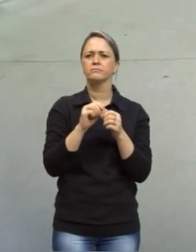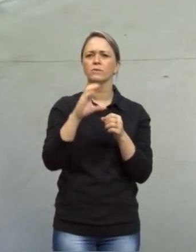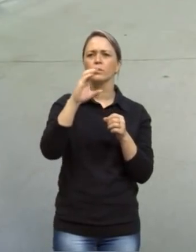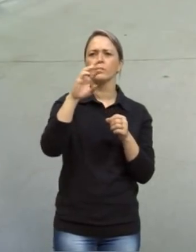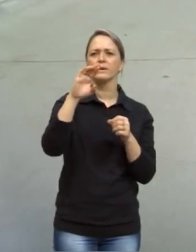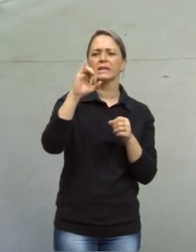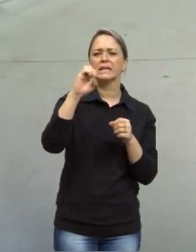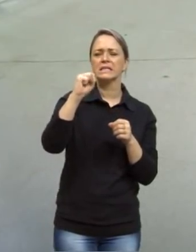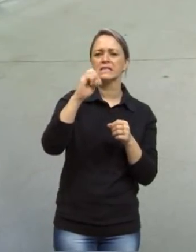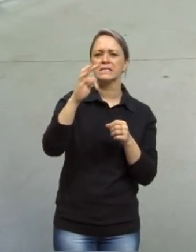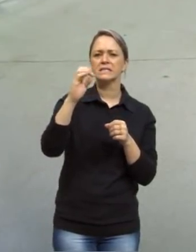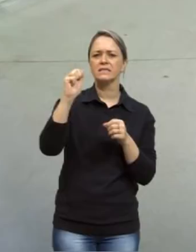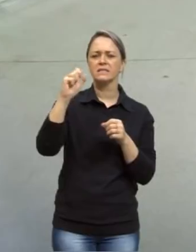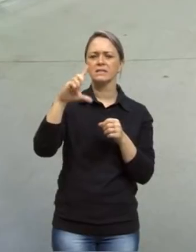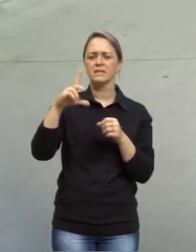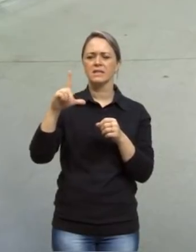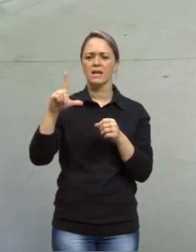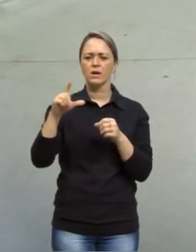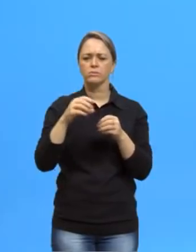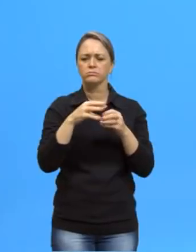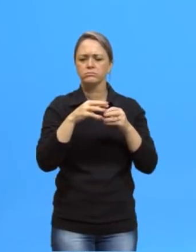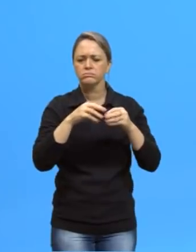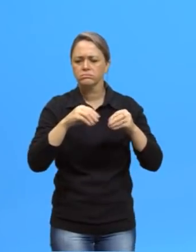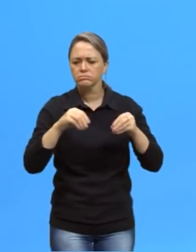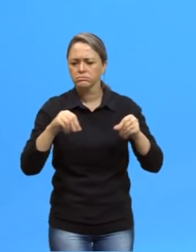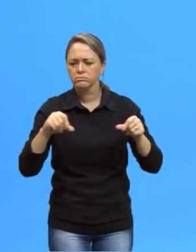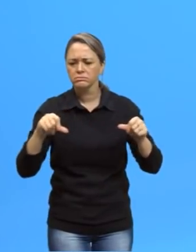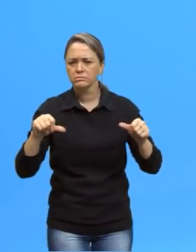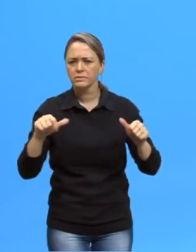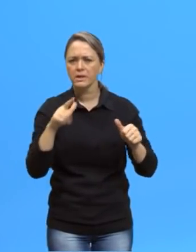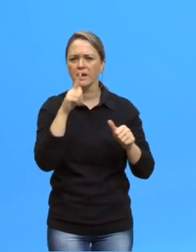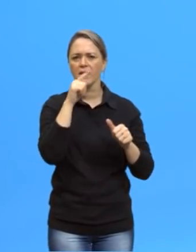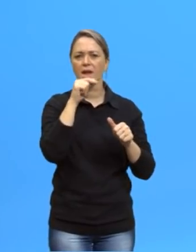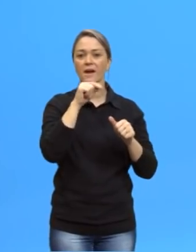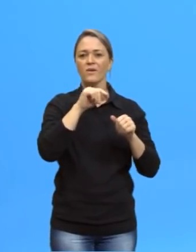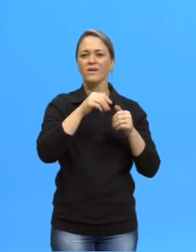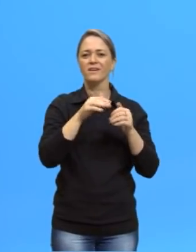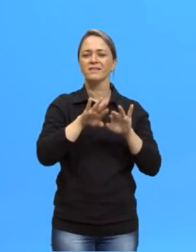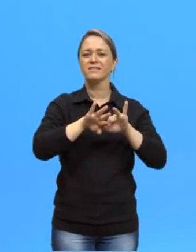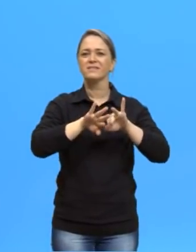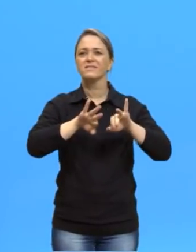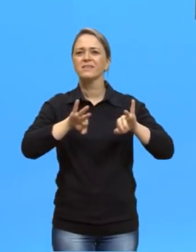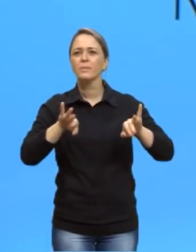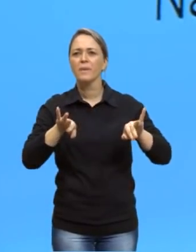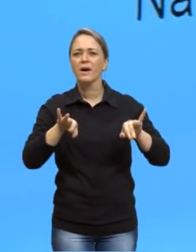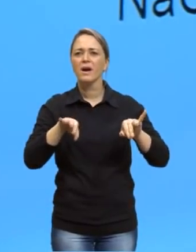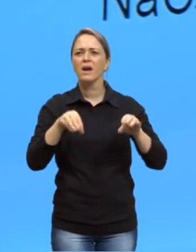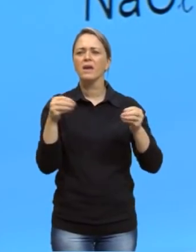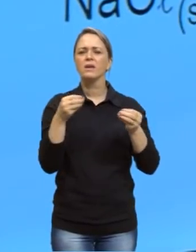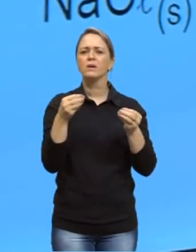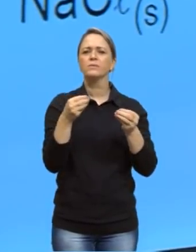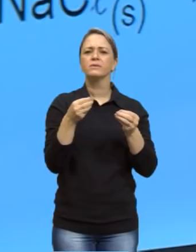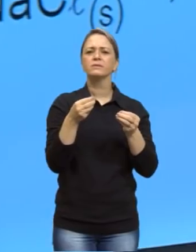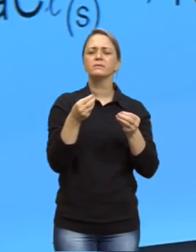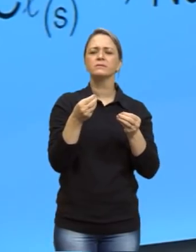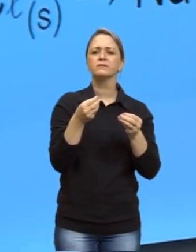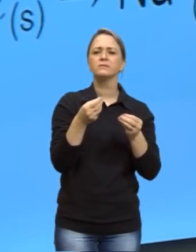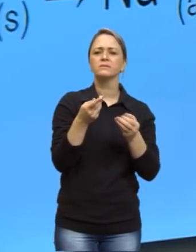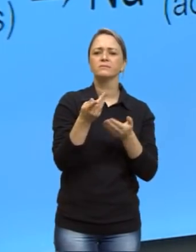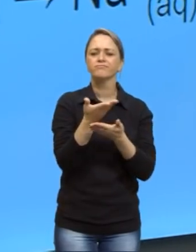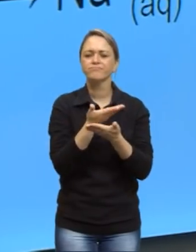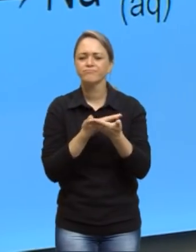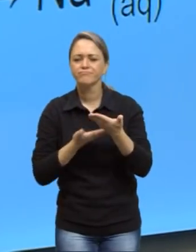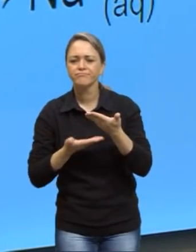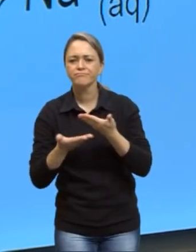cristal quando eu dissolvo isso em água eles se separam e como vai se dar essa interação ó